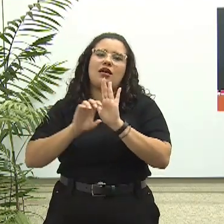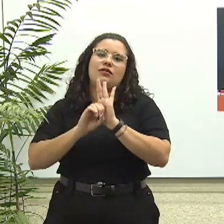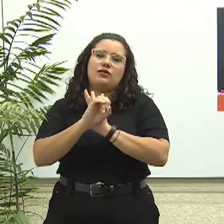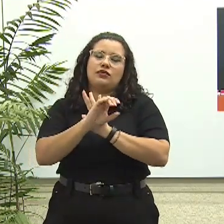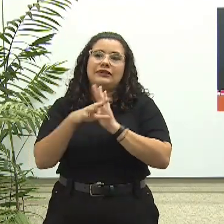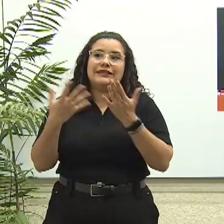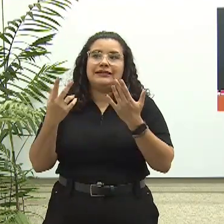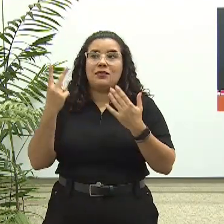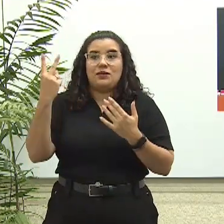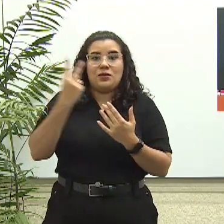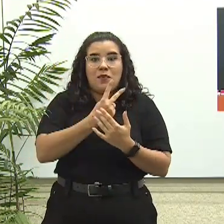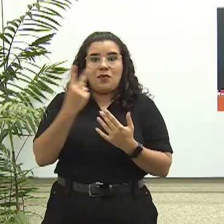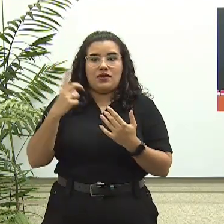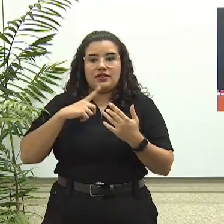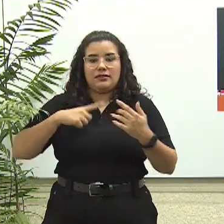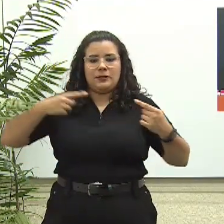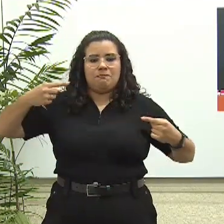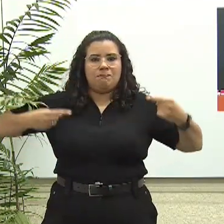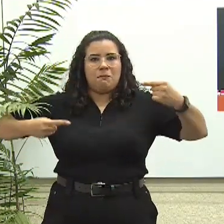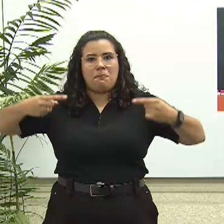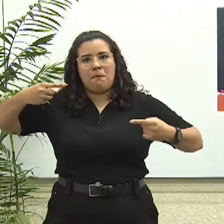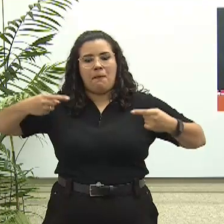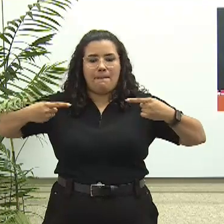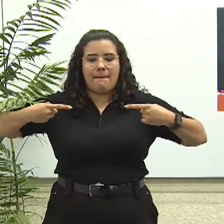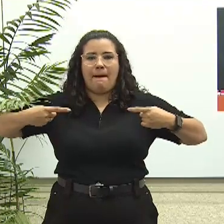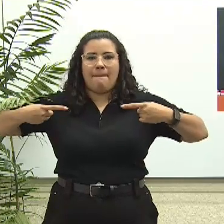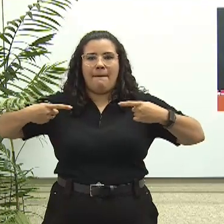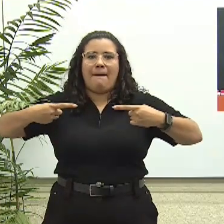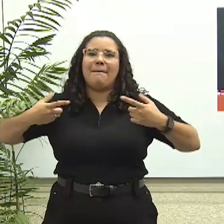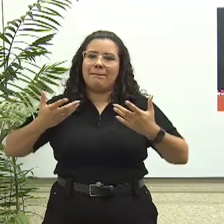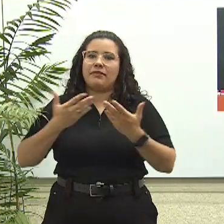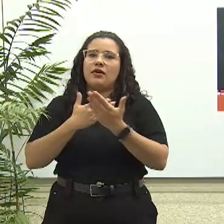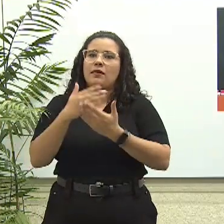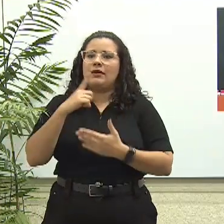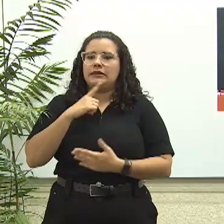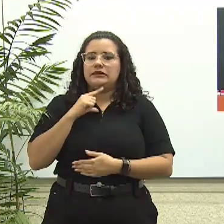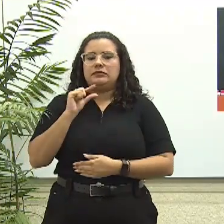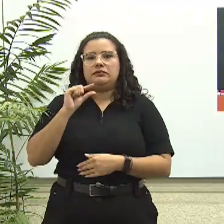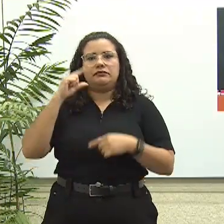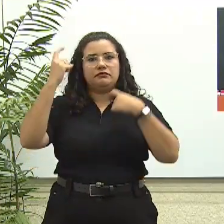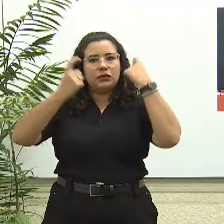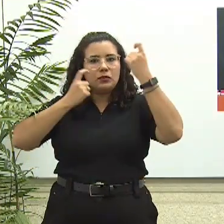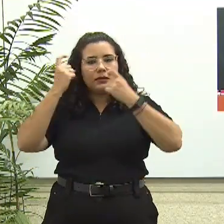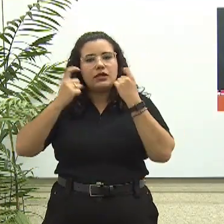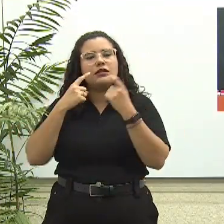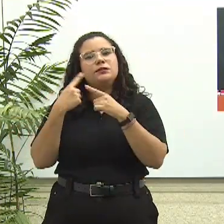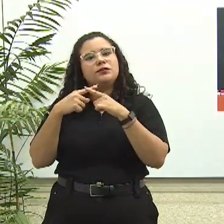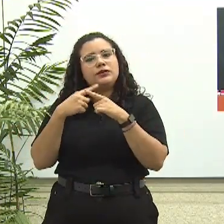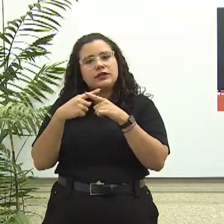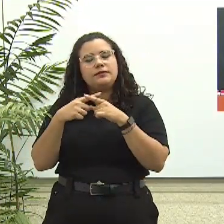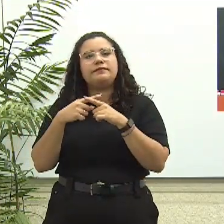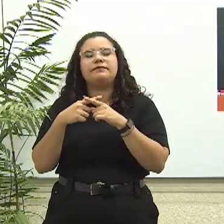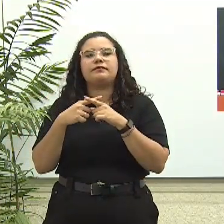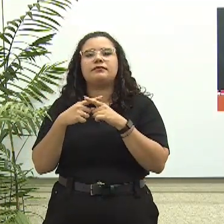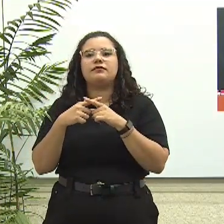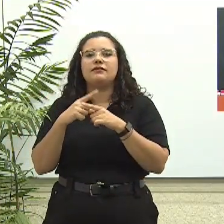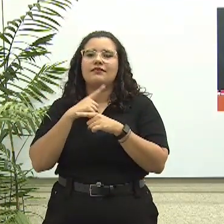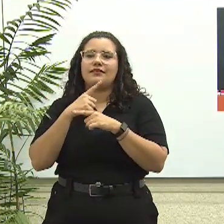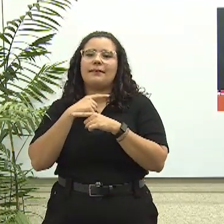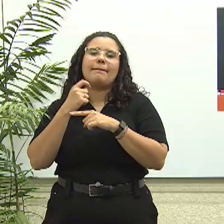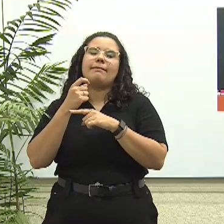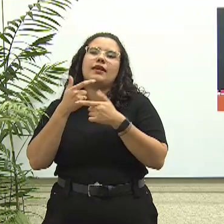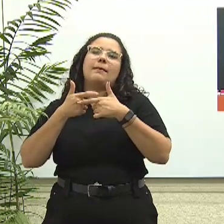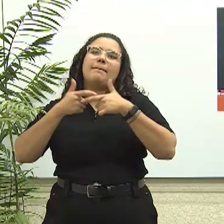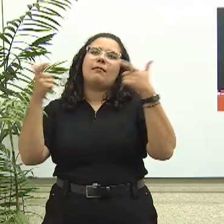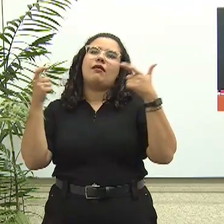grandes gigantes que eh isso traz questões assim né tão preocupante quanto o fato de que e o o meme da vez